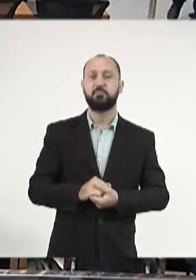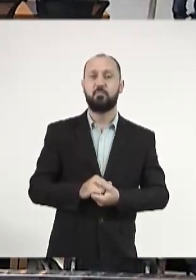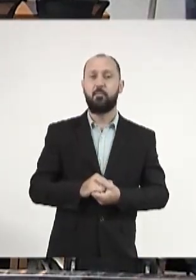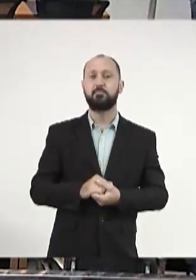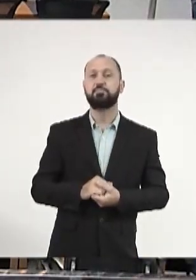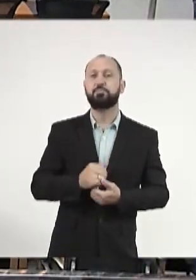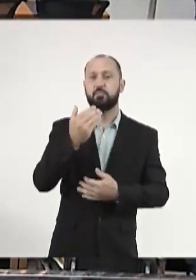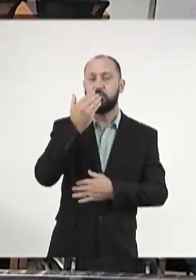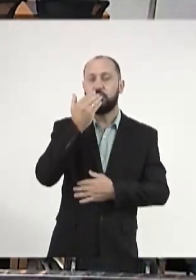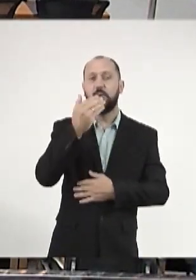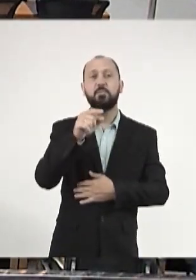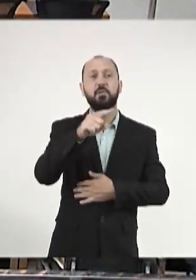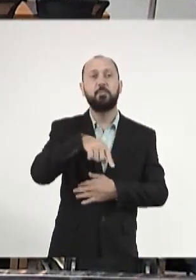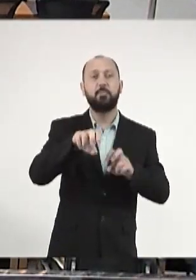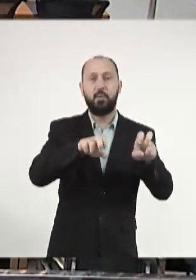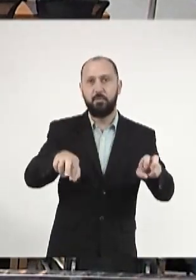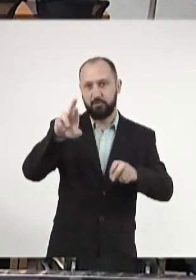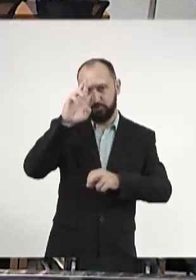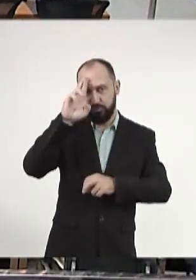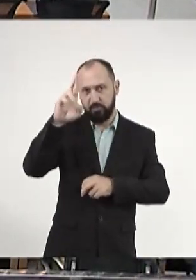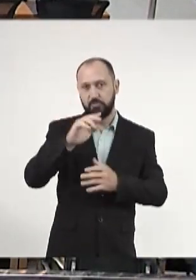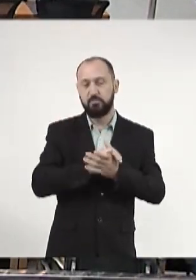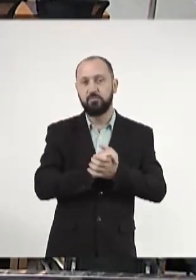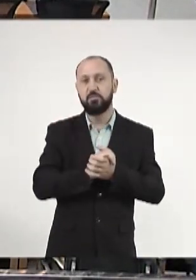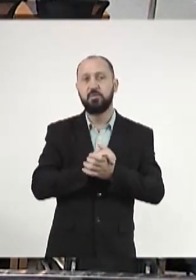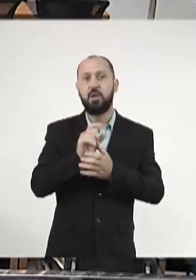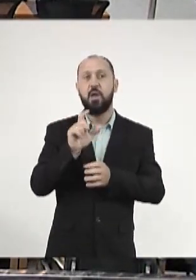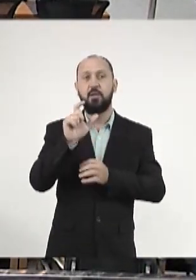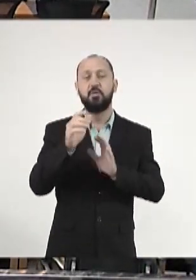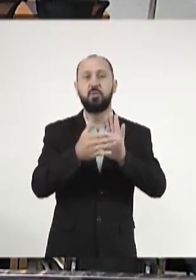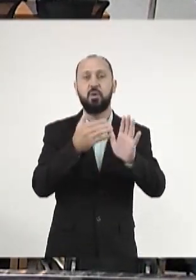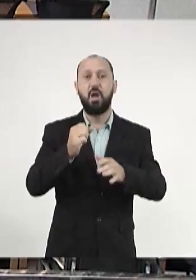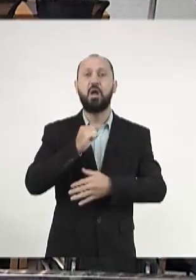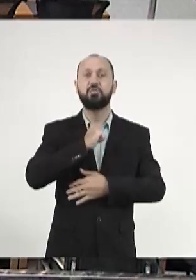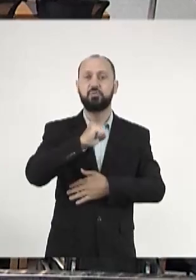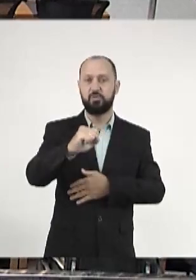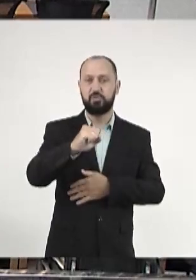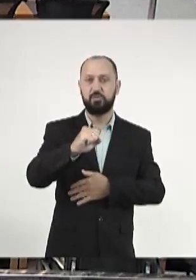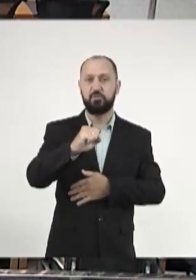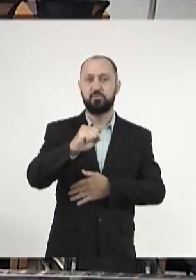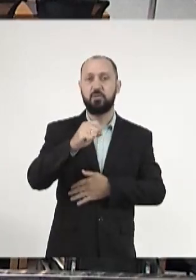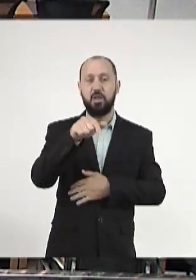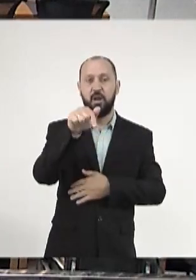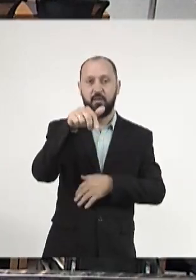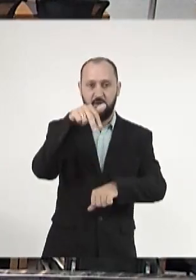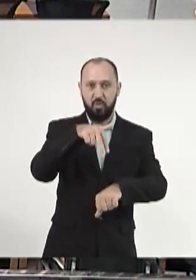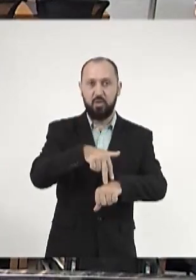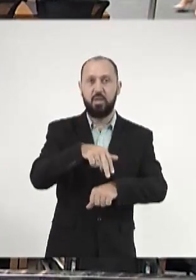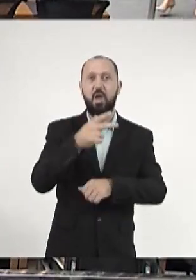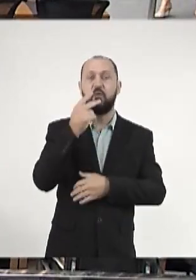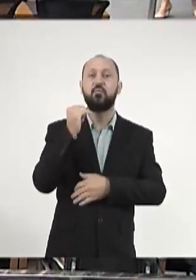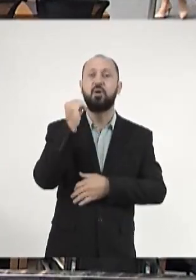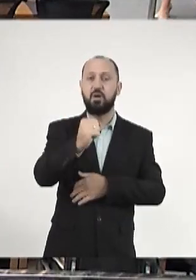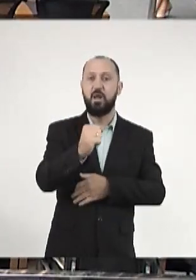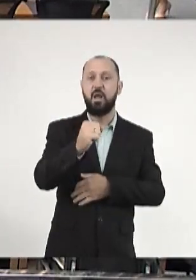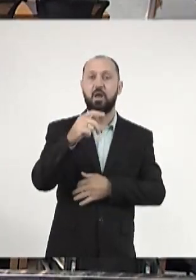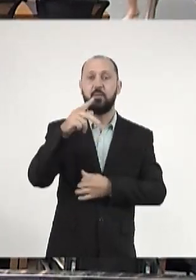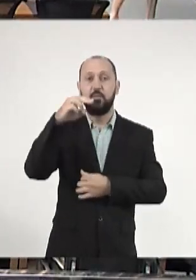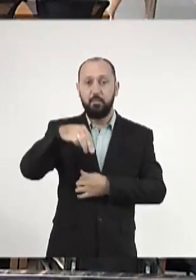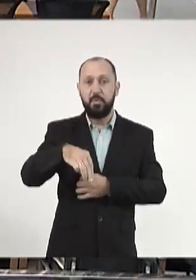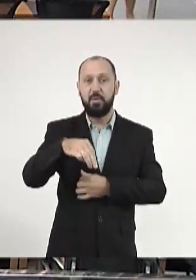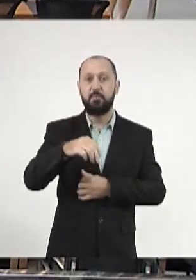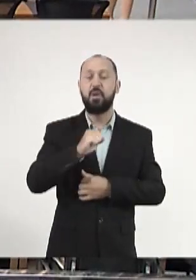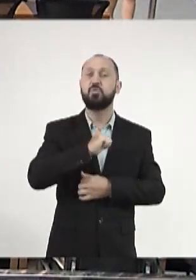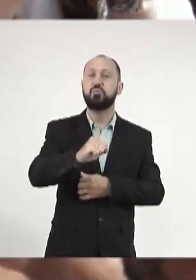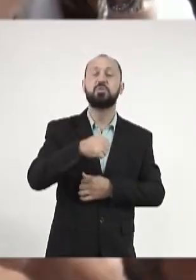e pedisse para a mesa diretora retirar o termo assassino, que ela falou aqui, ó, a PM assassinou um índio